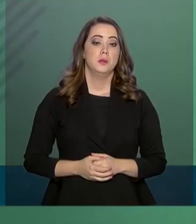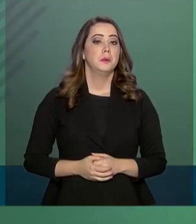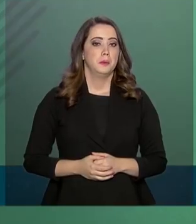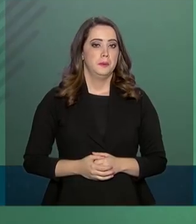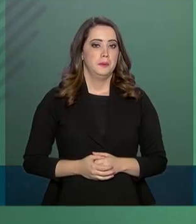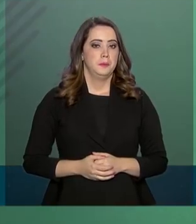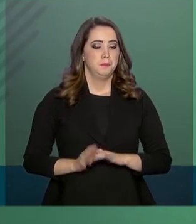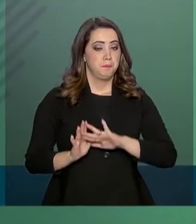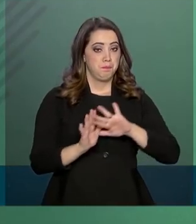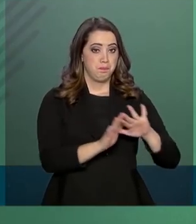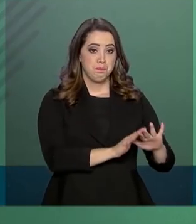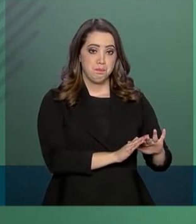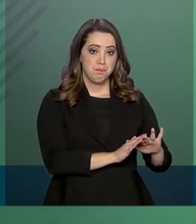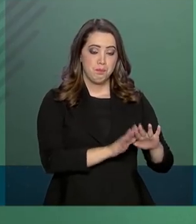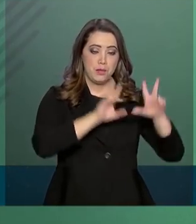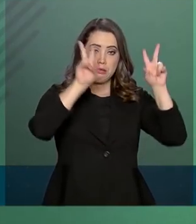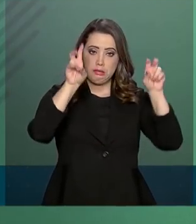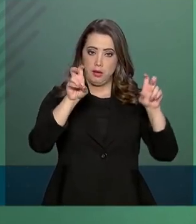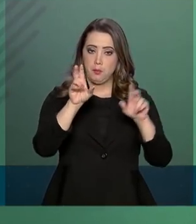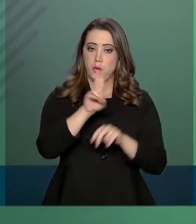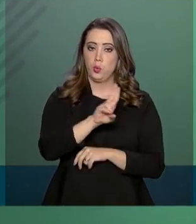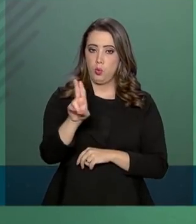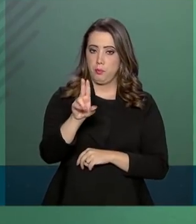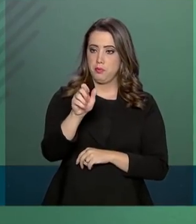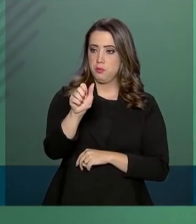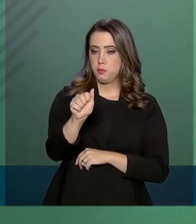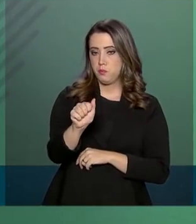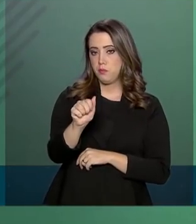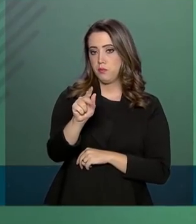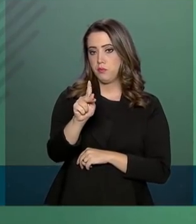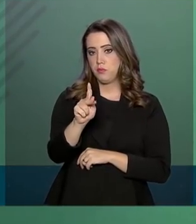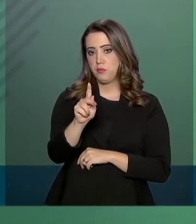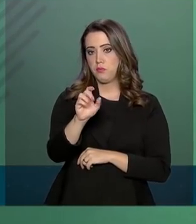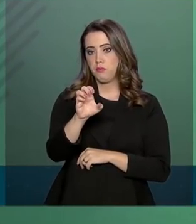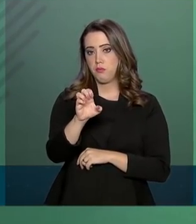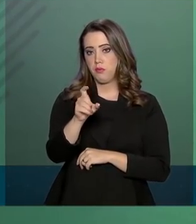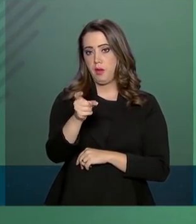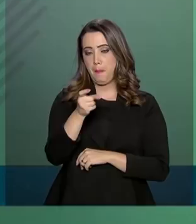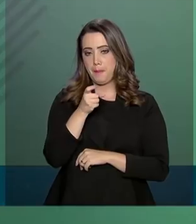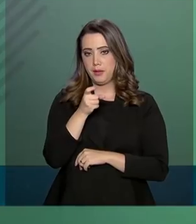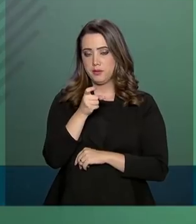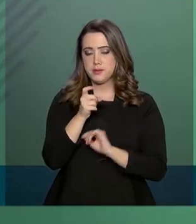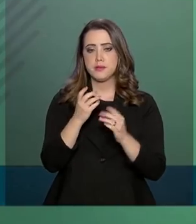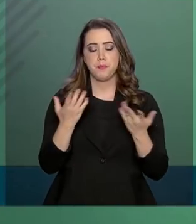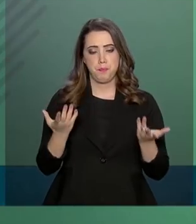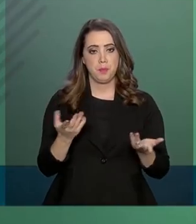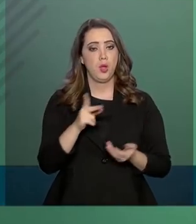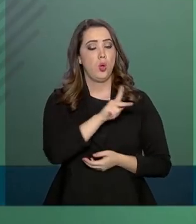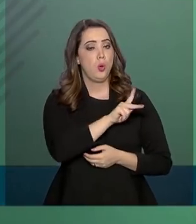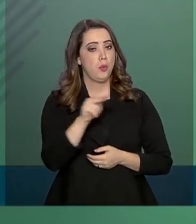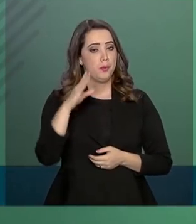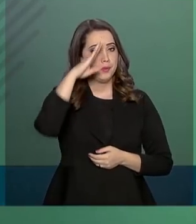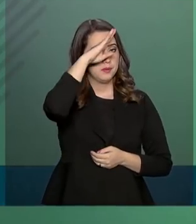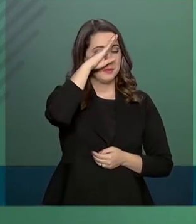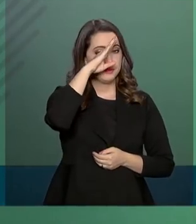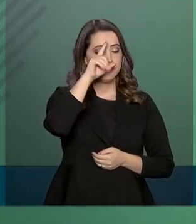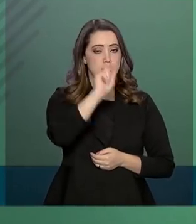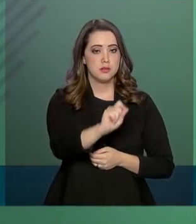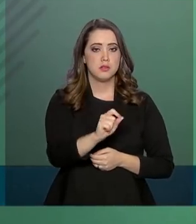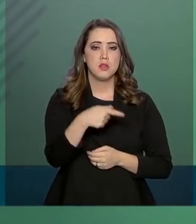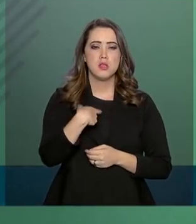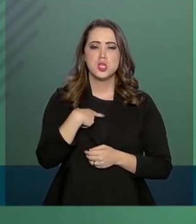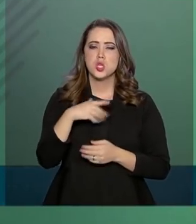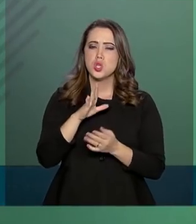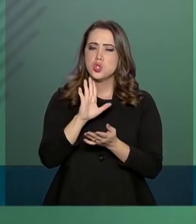apex o presidente encontra se na fase final de aprovação do